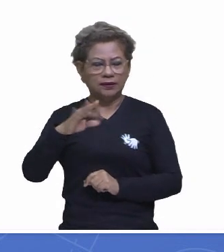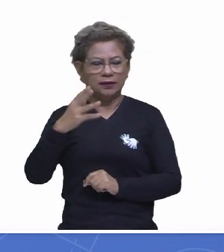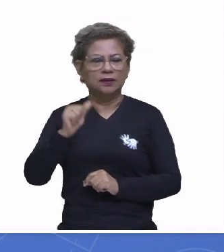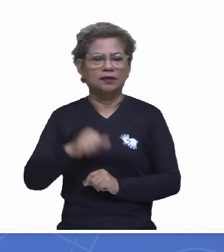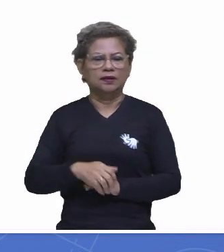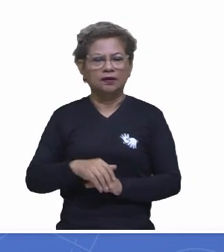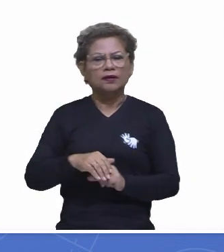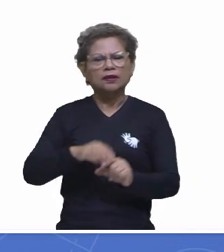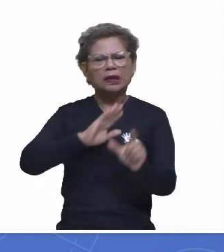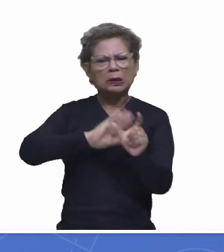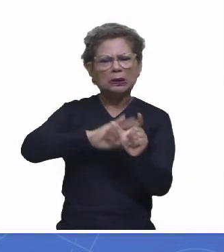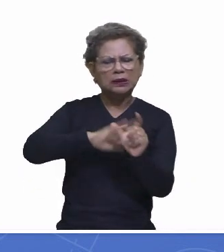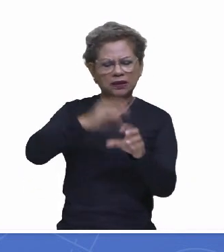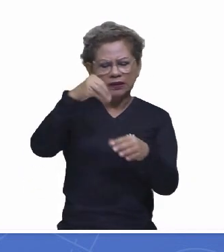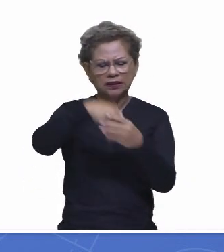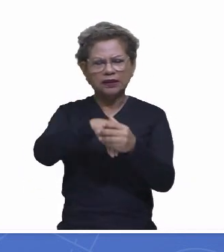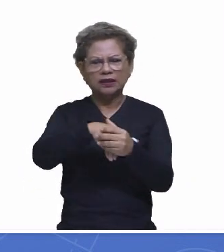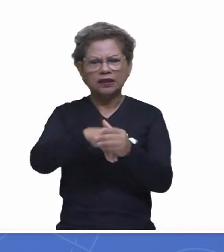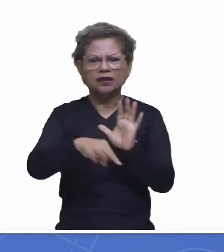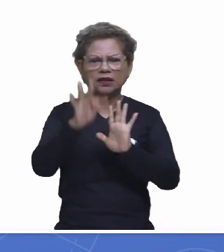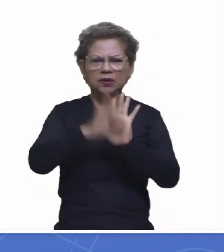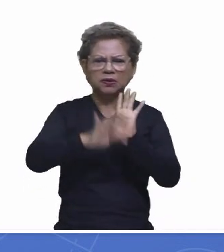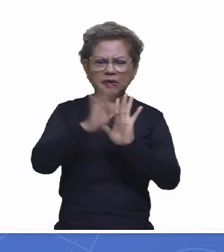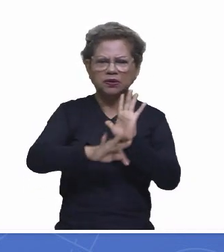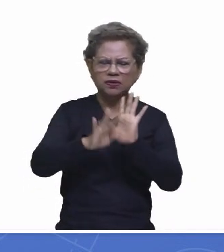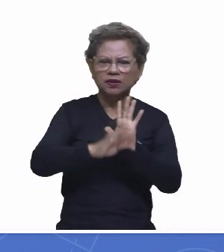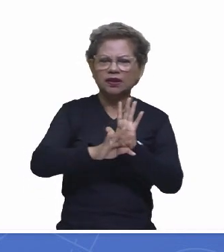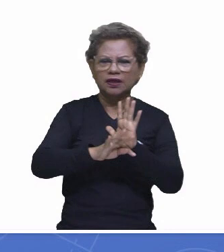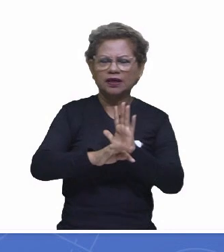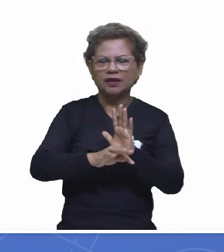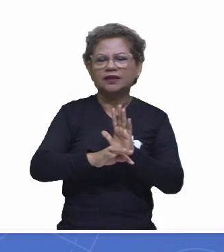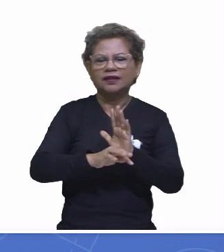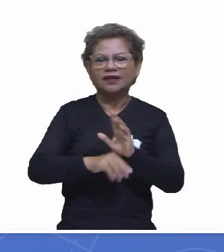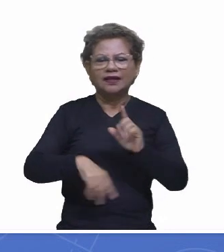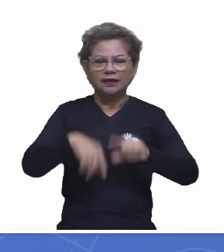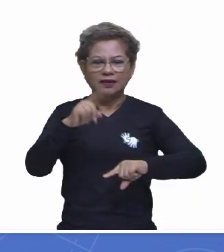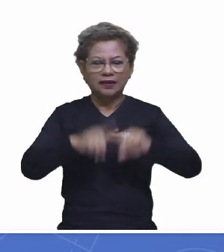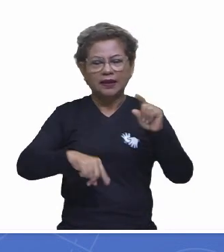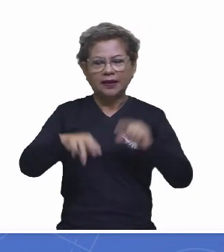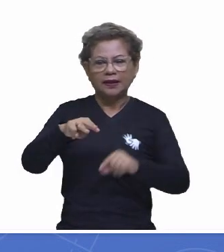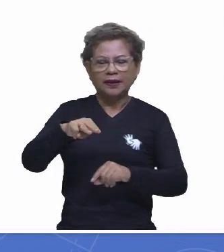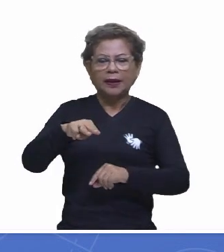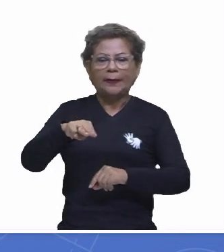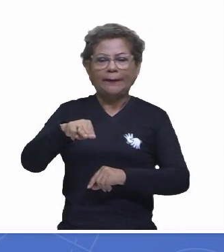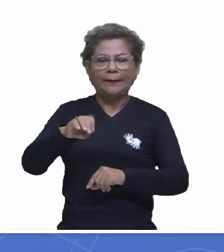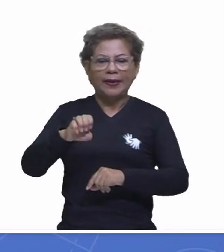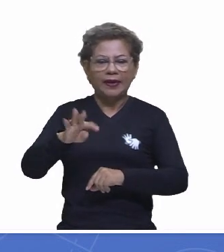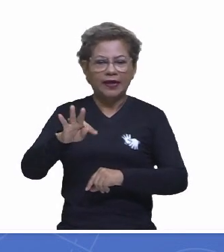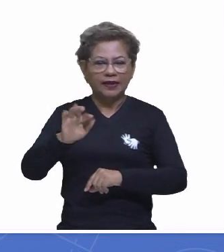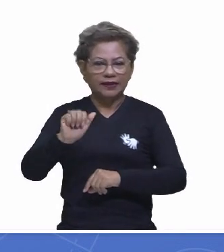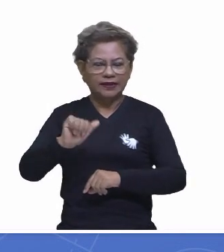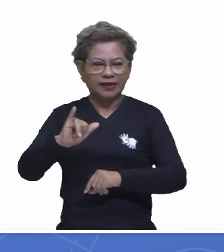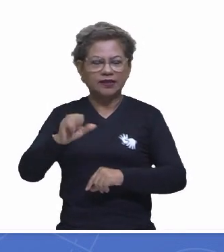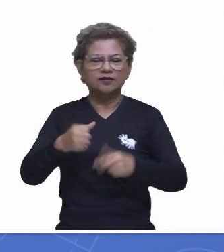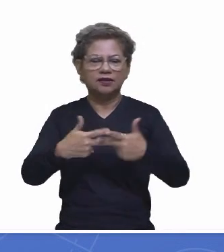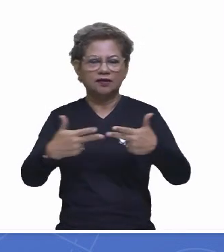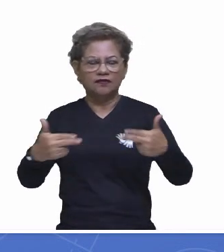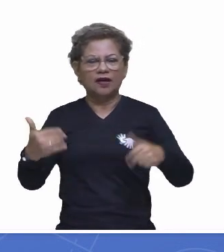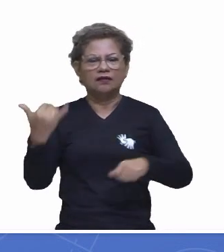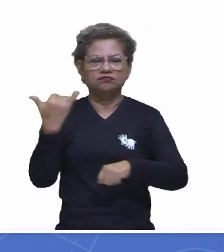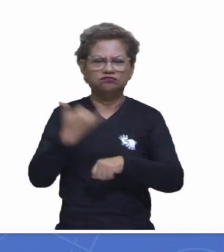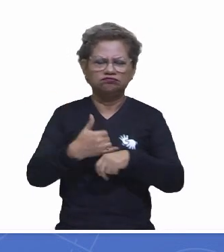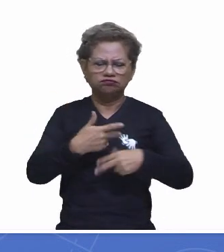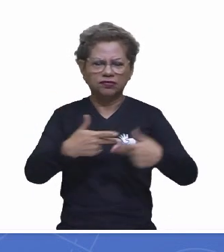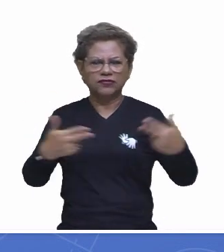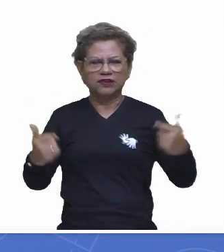do texto. Isso relacionado aos elementos, né, aos metais que foram citados lá no início. Percebo que aqui eu tenho